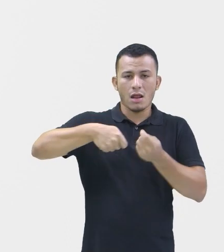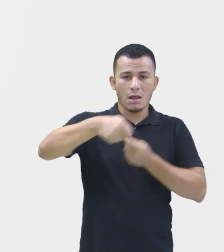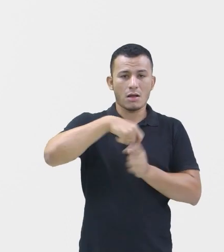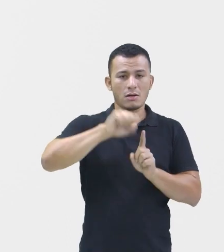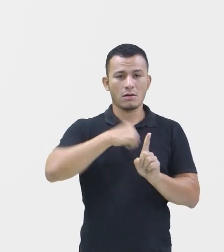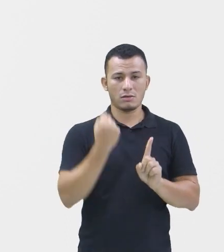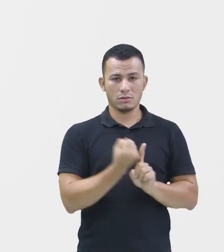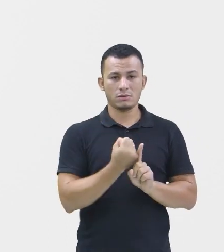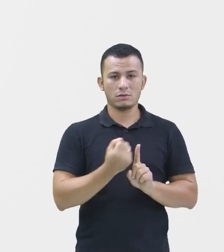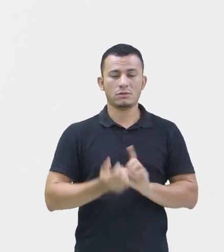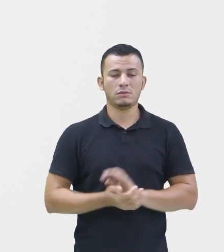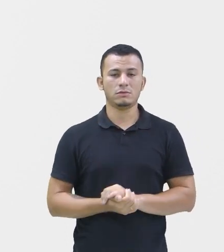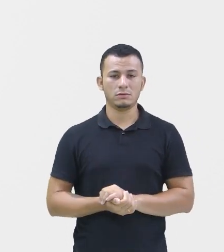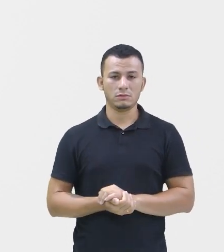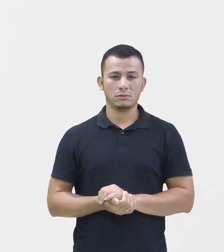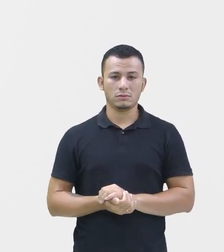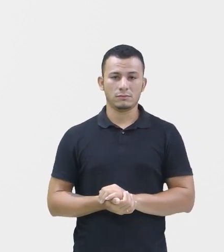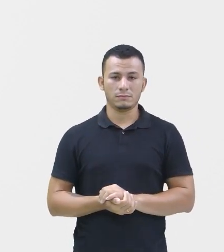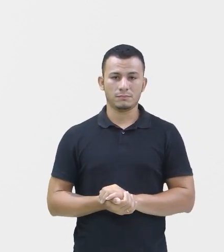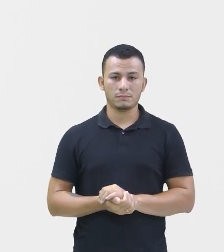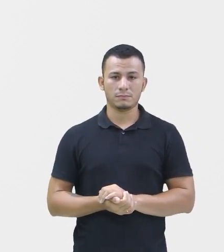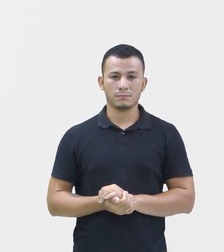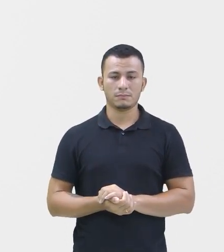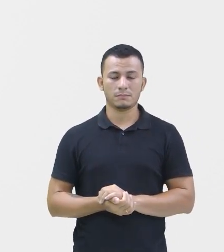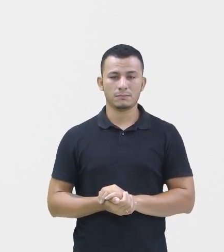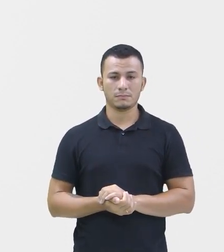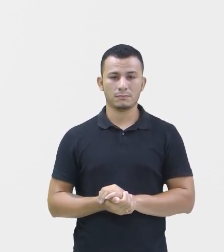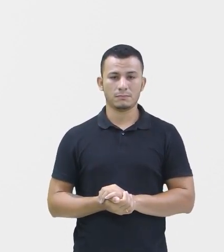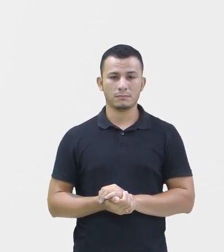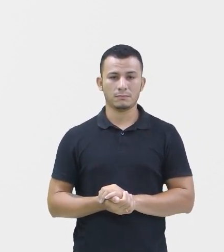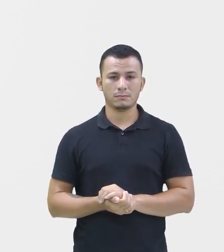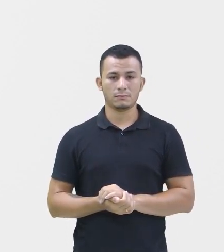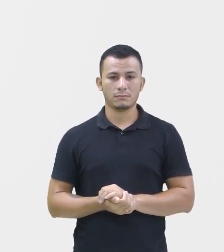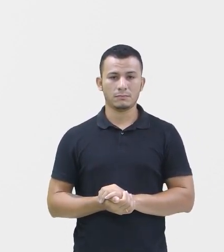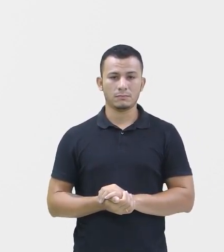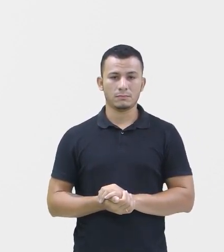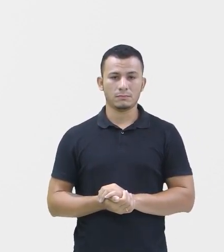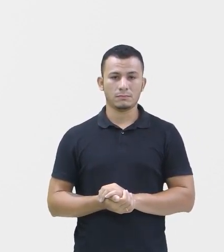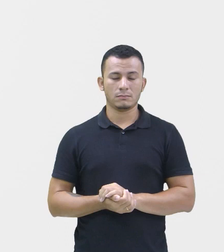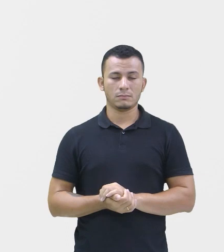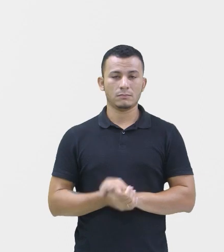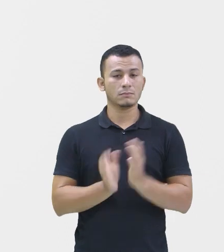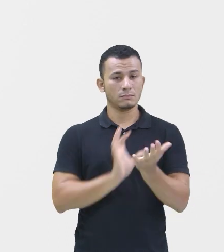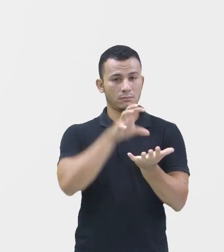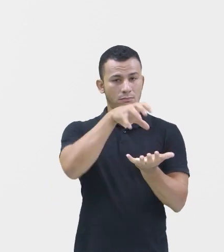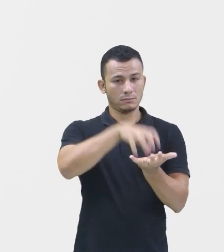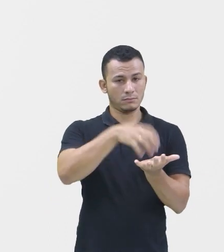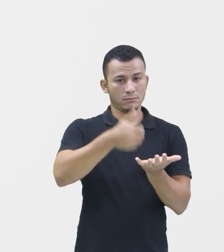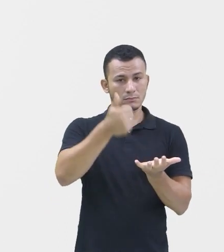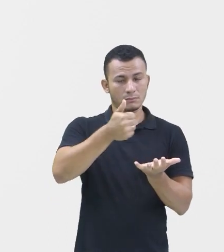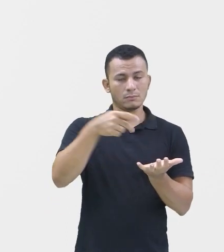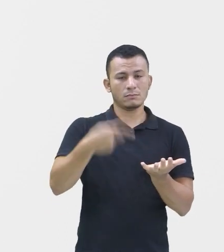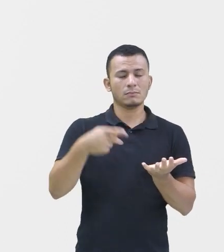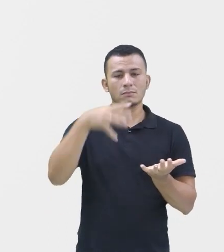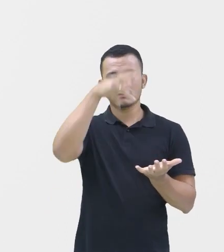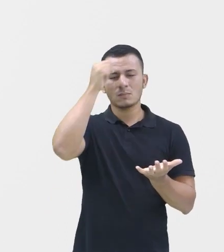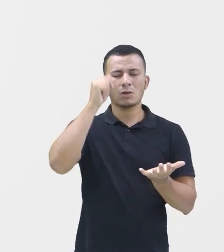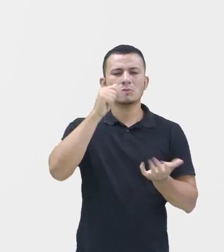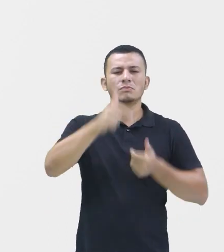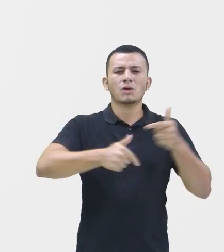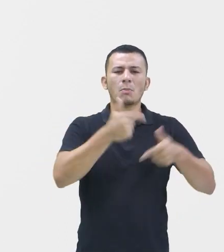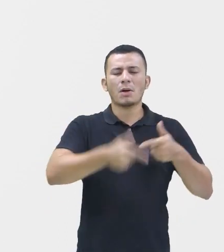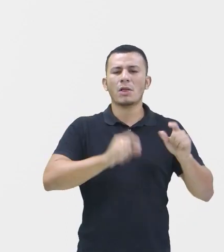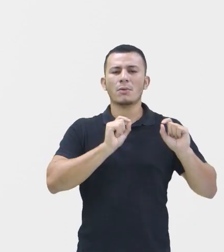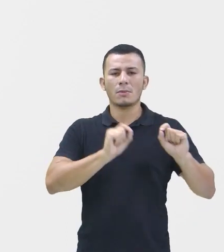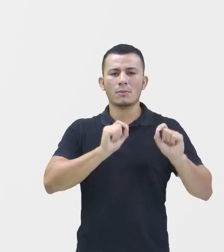da sociedade. Então, vamos ver aqui, né, no setor primário de Manaus, o que se desenvolve.